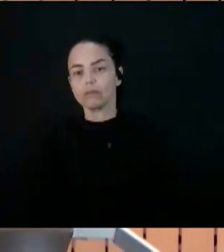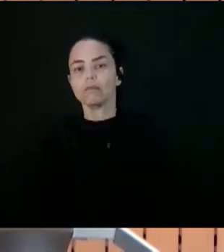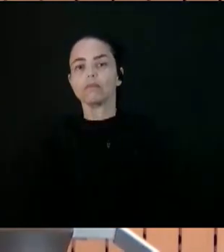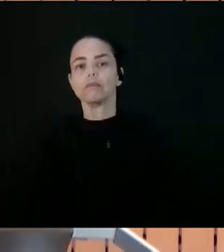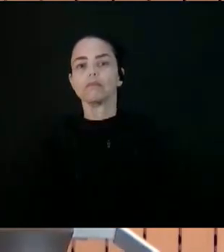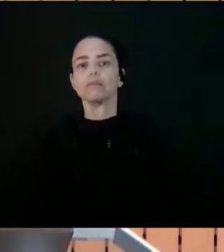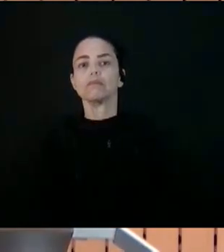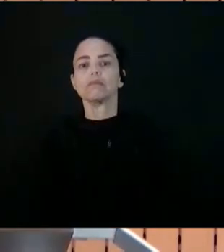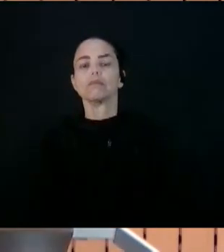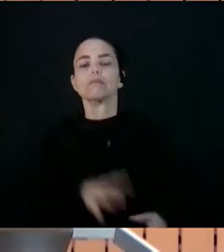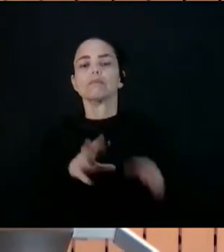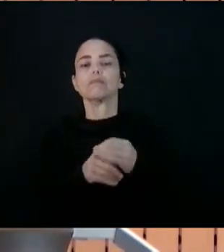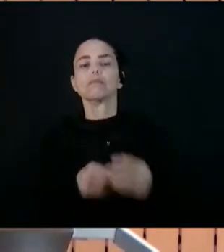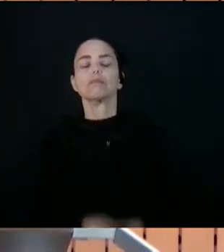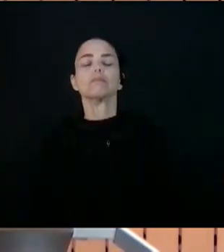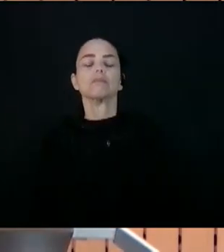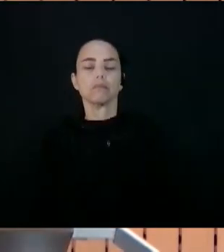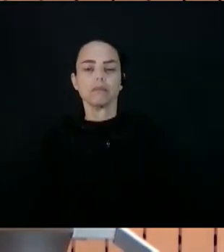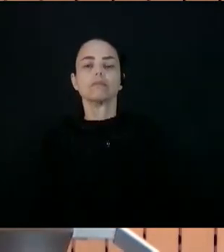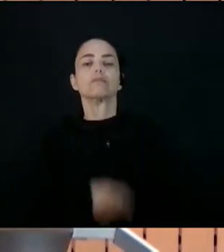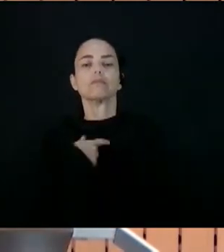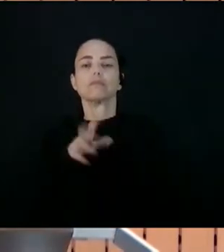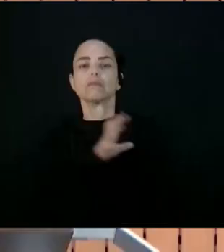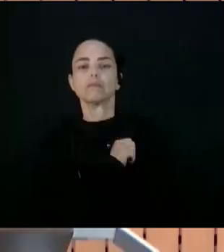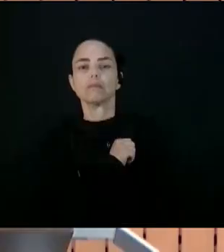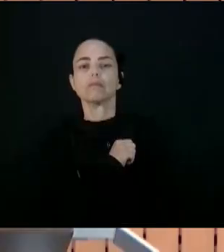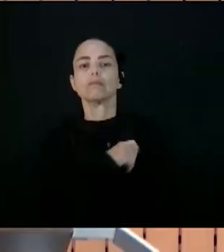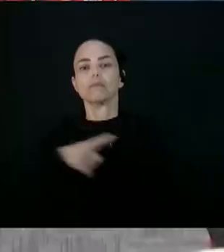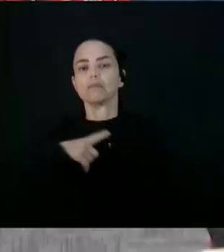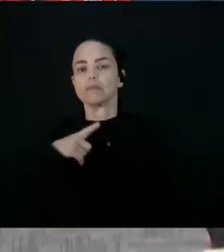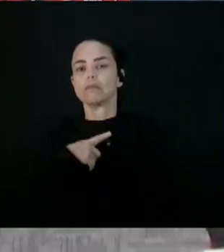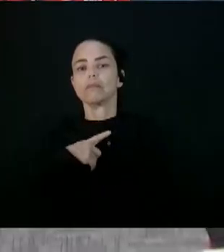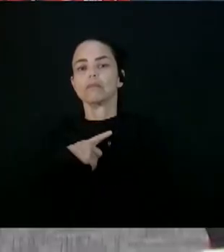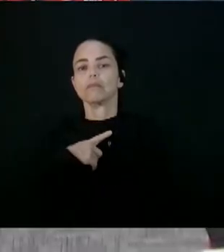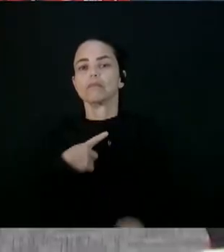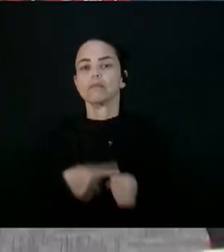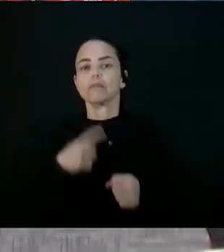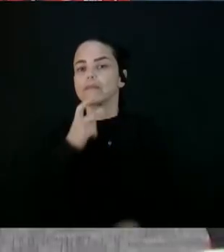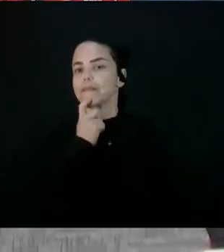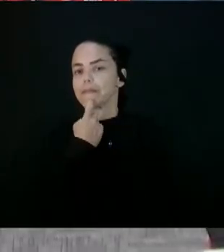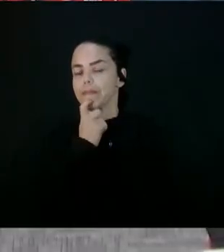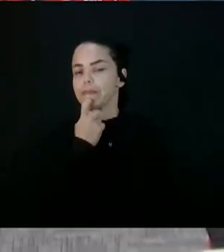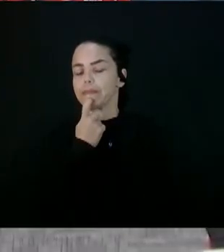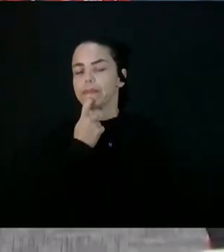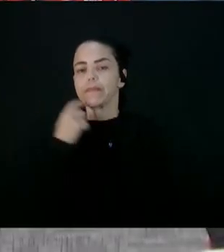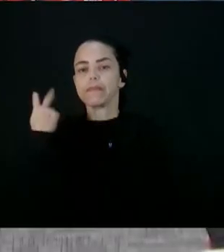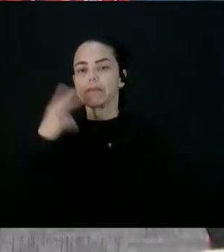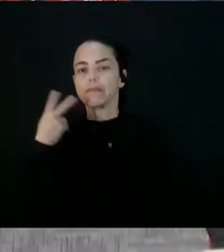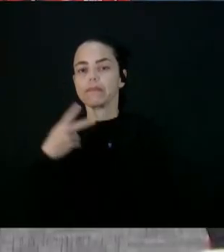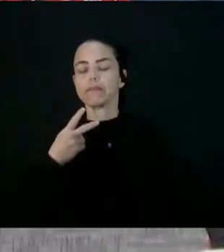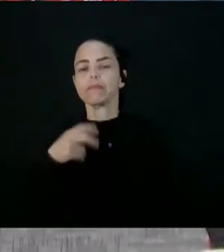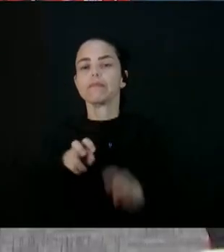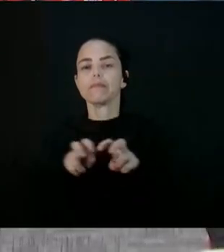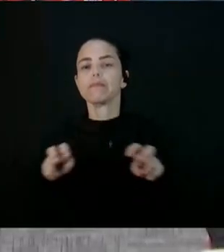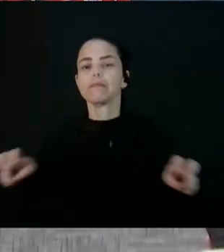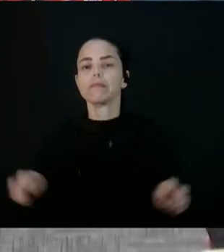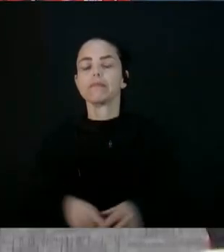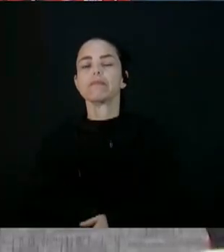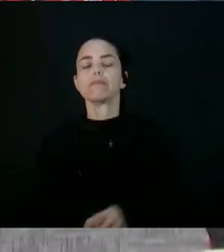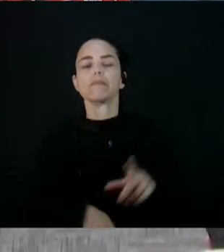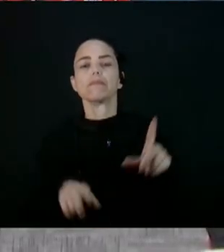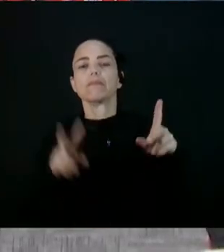fecha com chave de ouro esse amor tão grande que ele tinha por sua cidade. As vereadoras proponentes destacaram